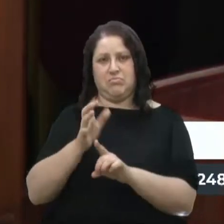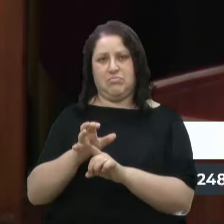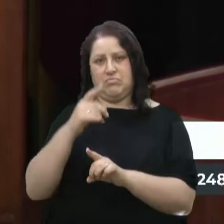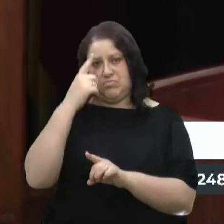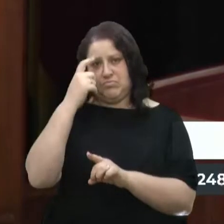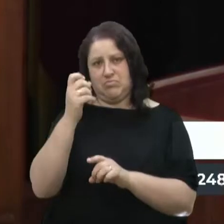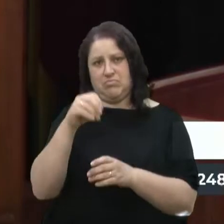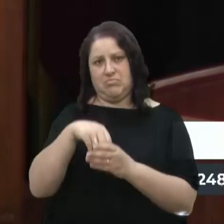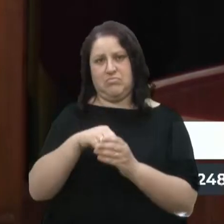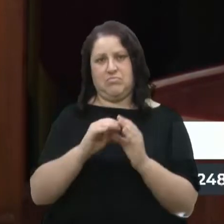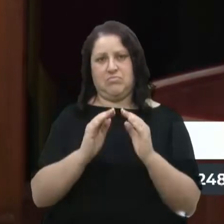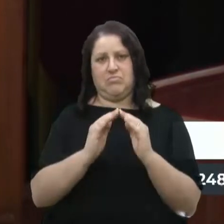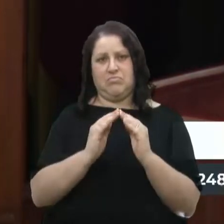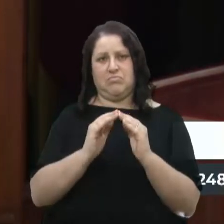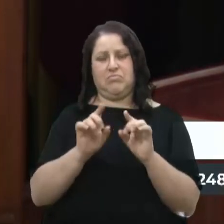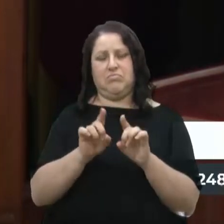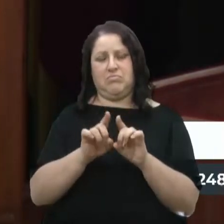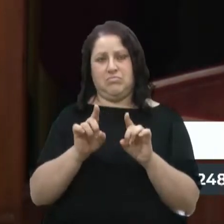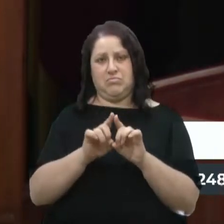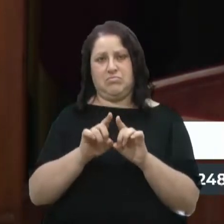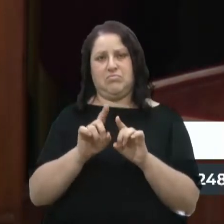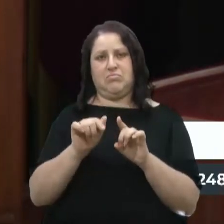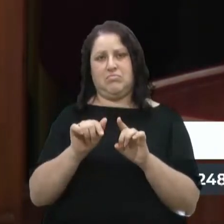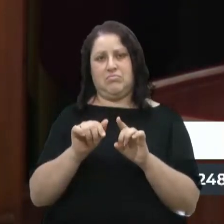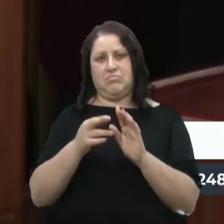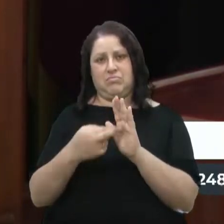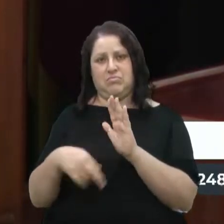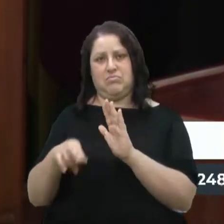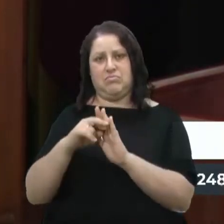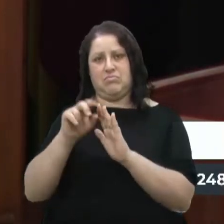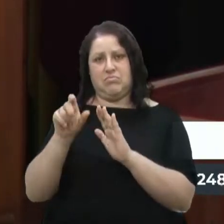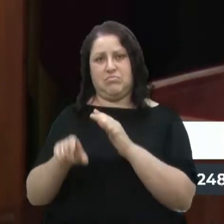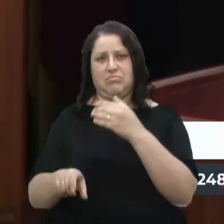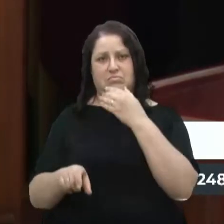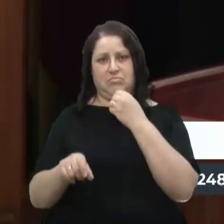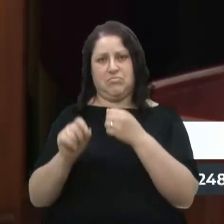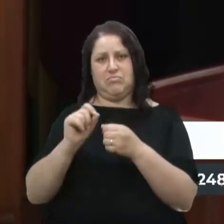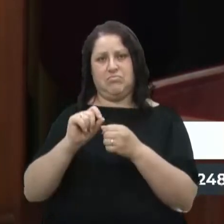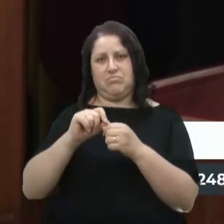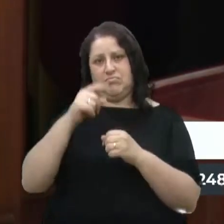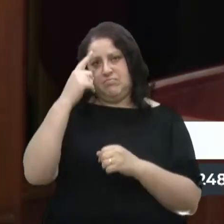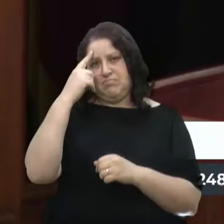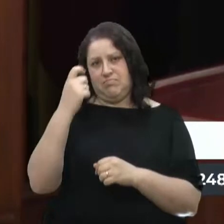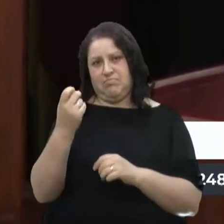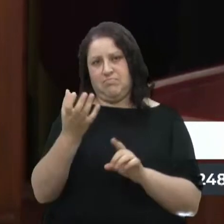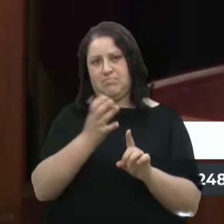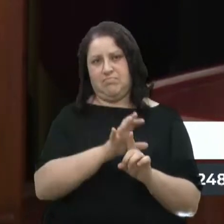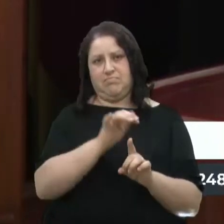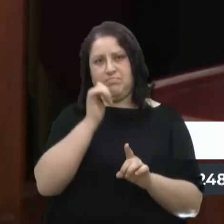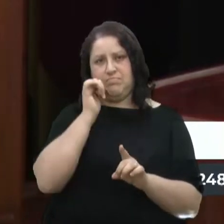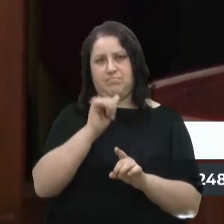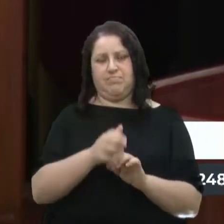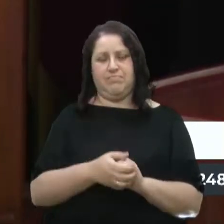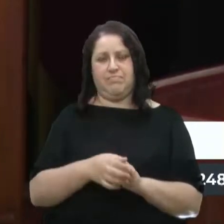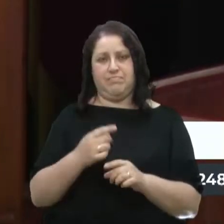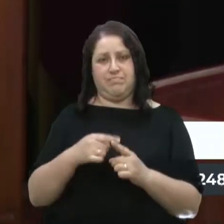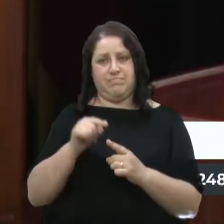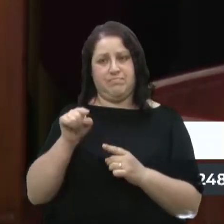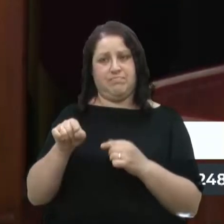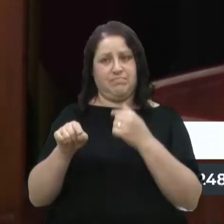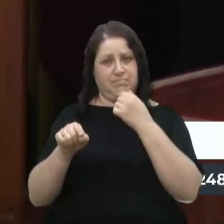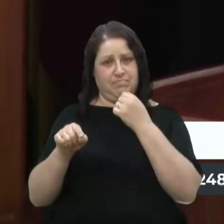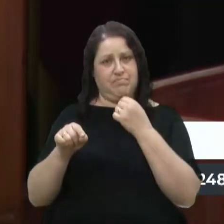violência doméstica é a gente reabilitar aquele homem que cometeu essa violência contra a mulher. Porque ele vai ter